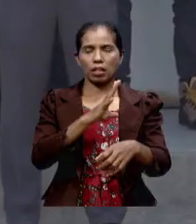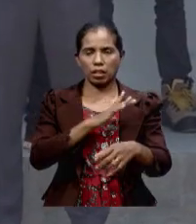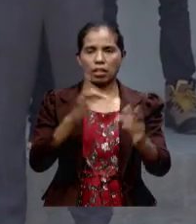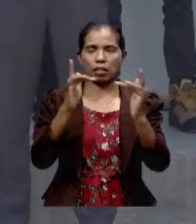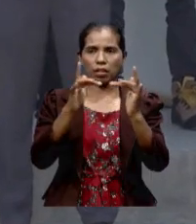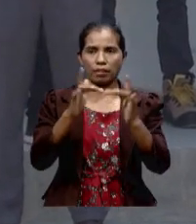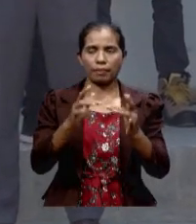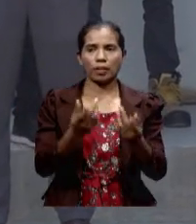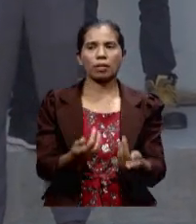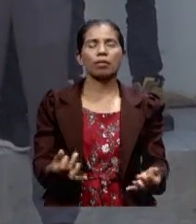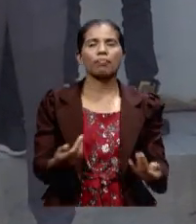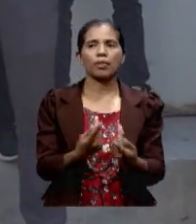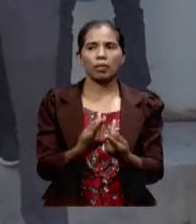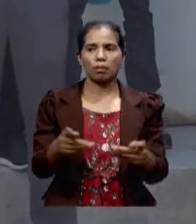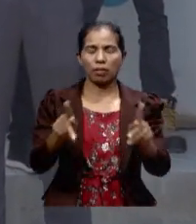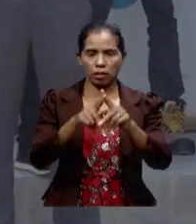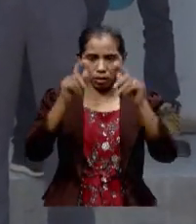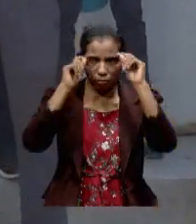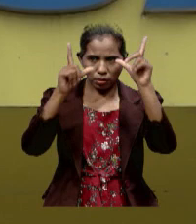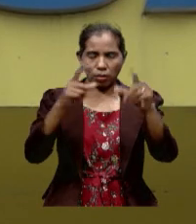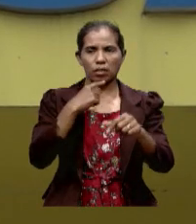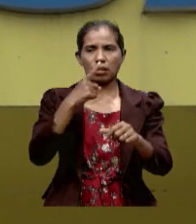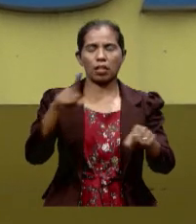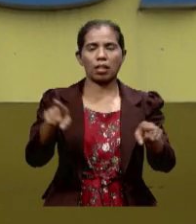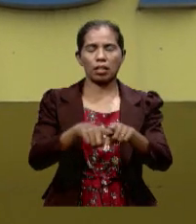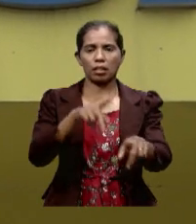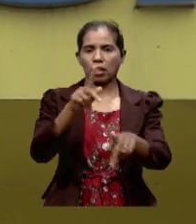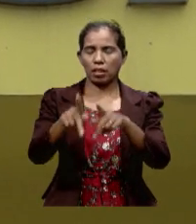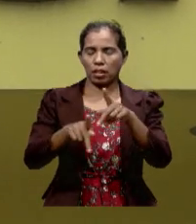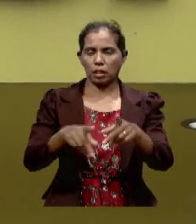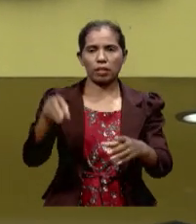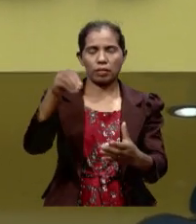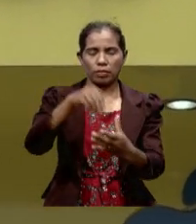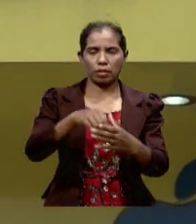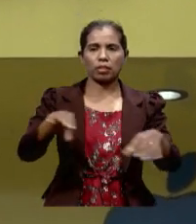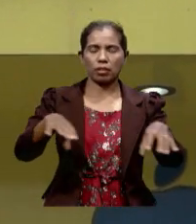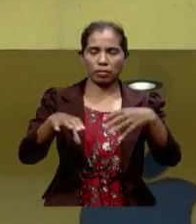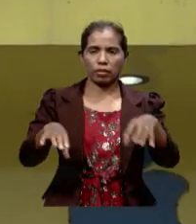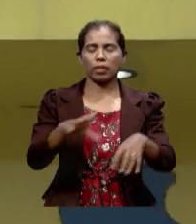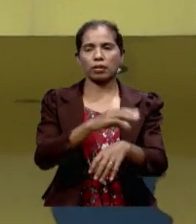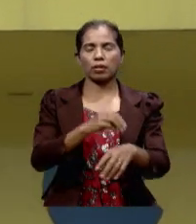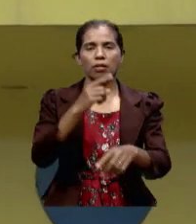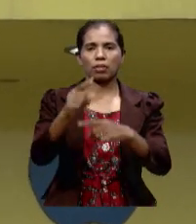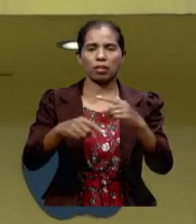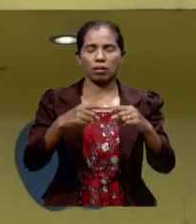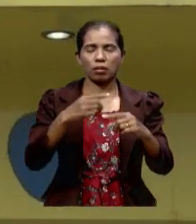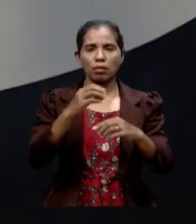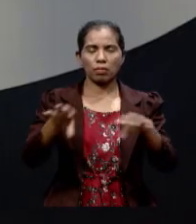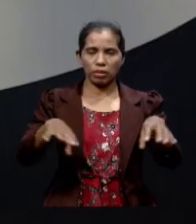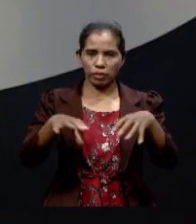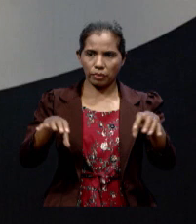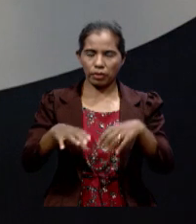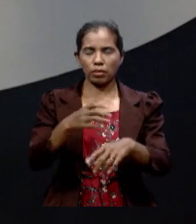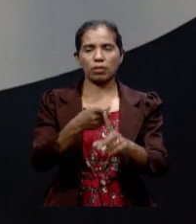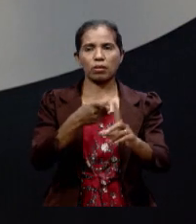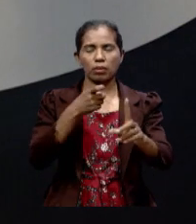Empresário timoruan Fernando da Silva Atete, Hanesan, empresário de Beinveste Serviço Airlines, questiona uma casa serviço o seu